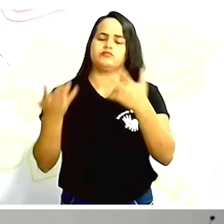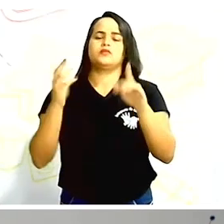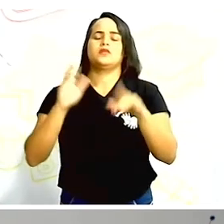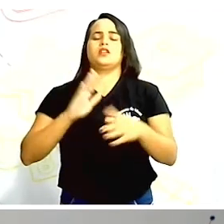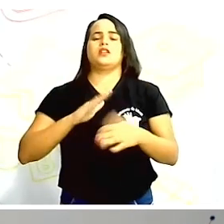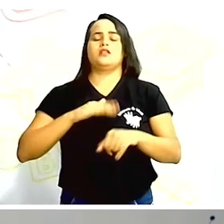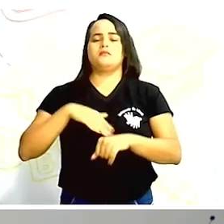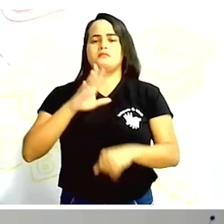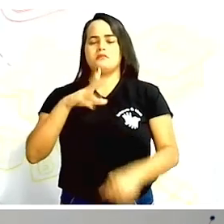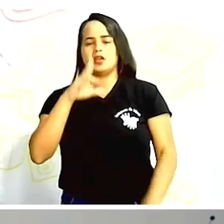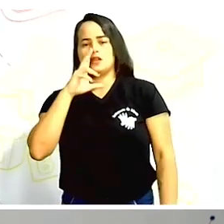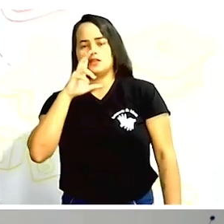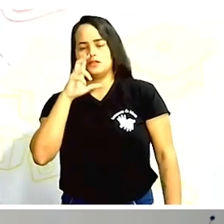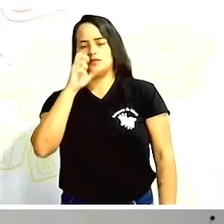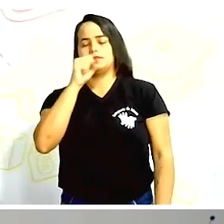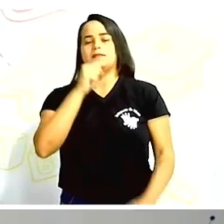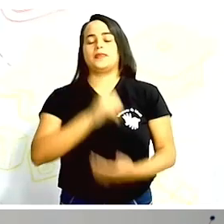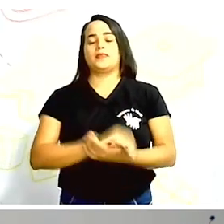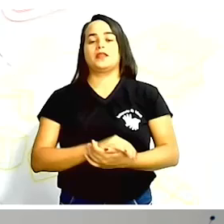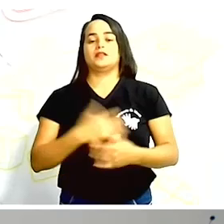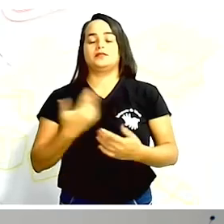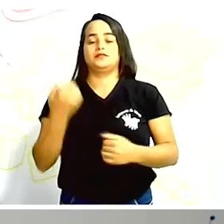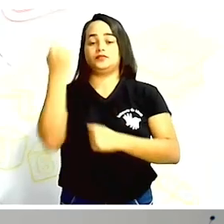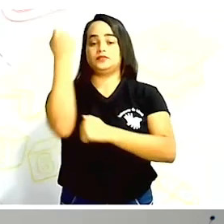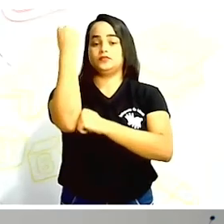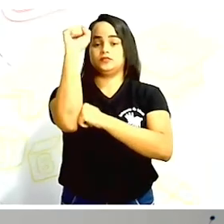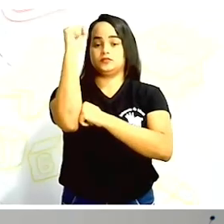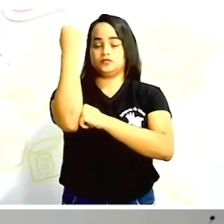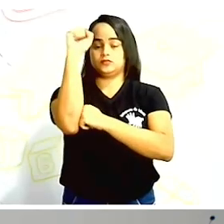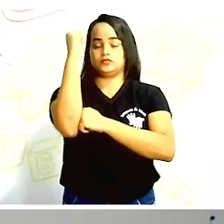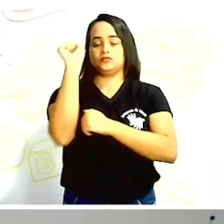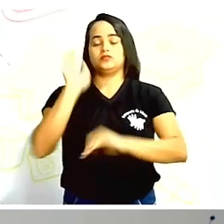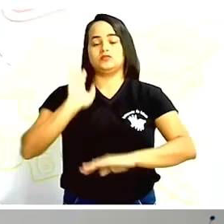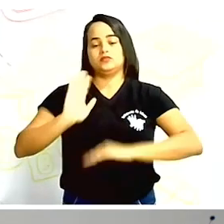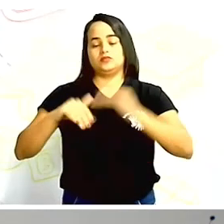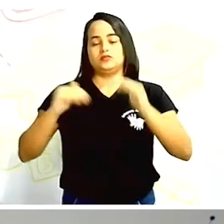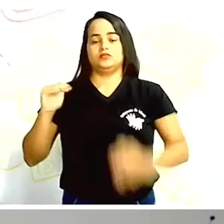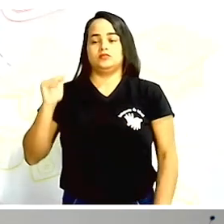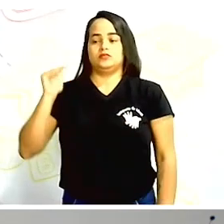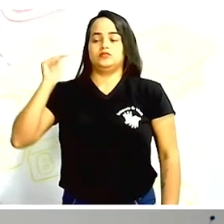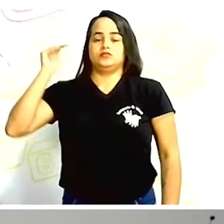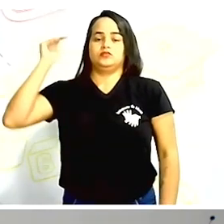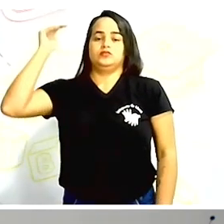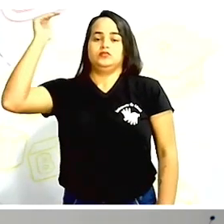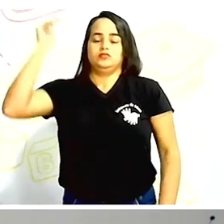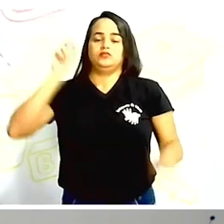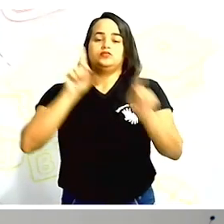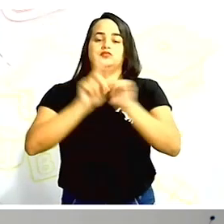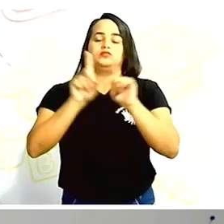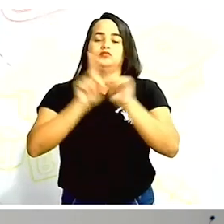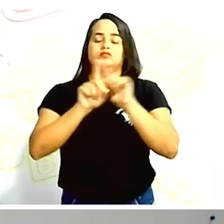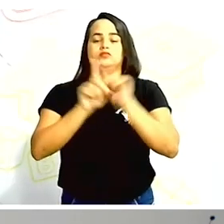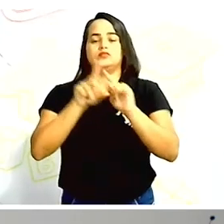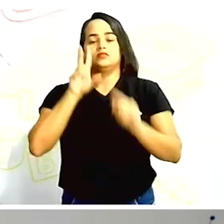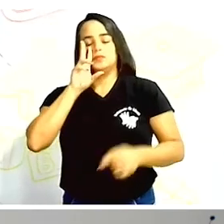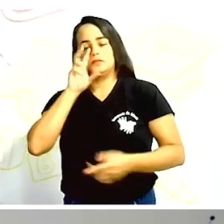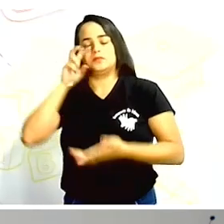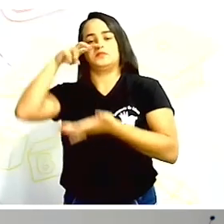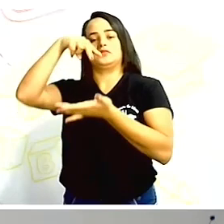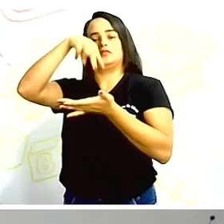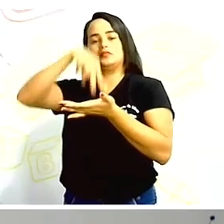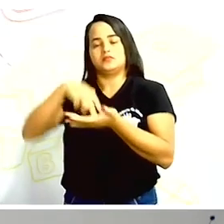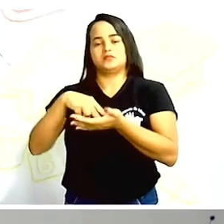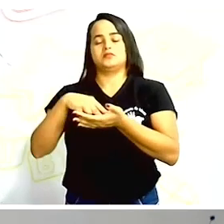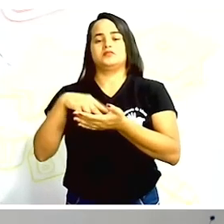confiante. Nos ossos, promove o crescimento e também a estabilidade dos ossos. O que seria essa